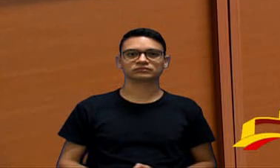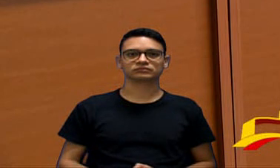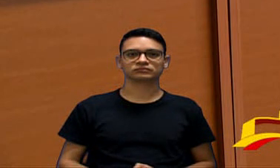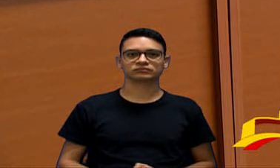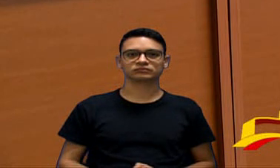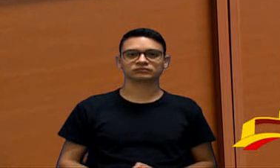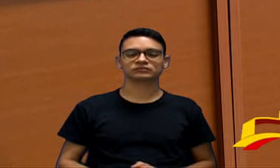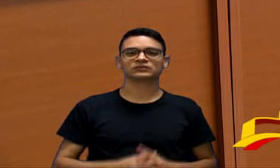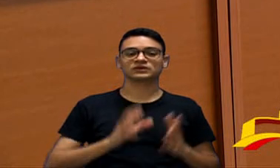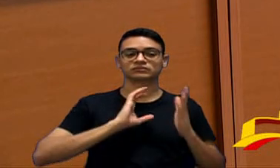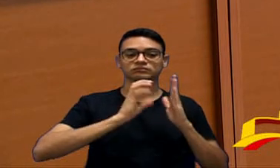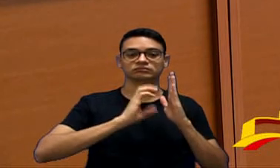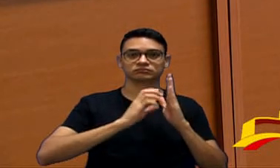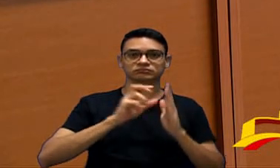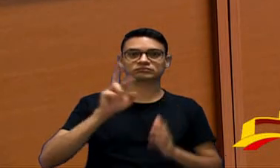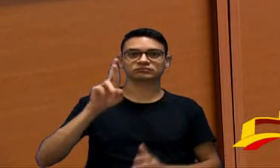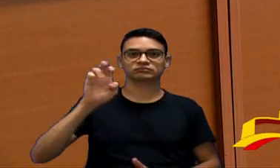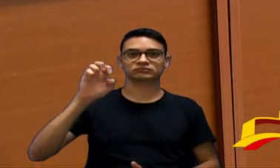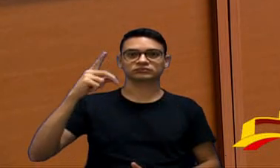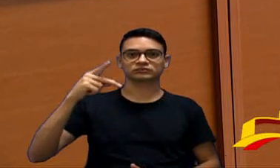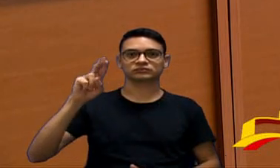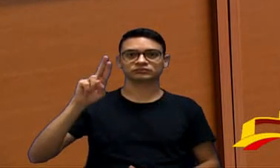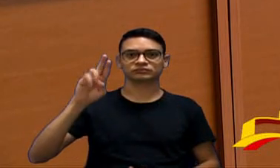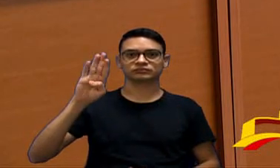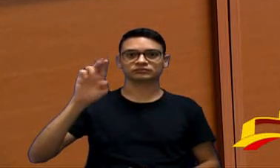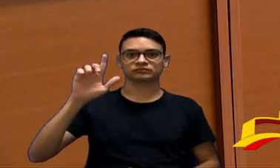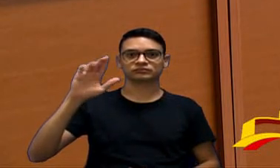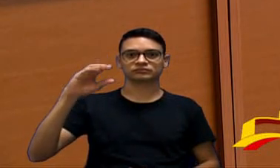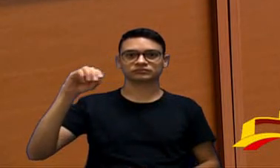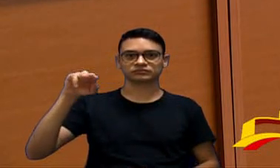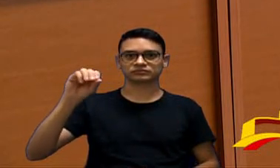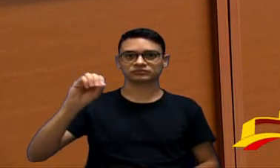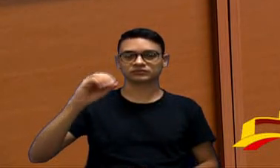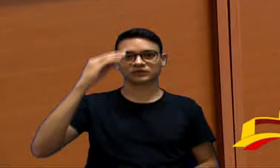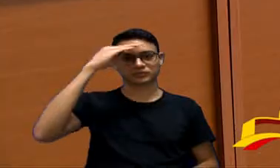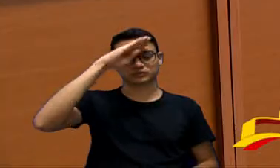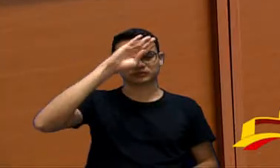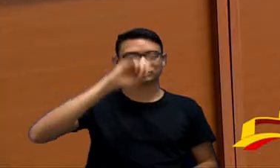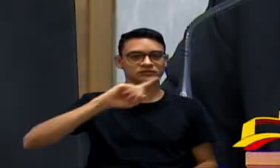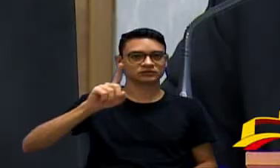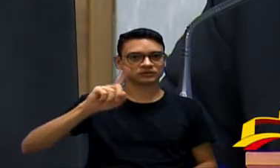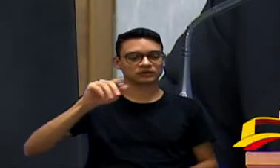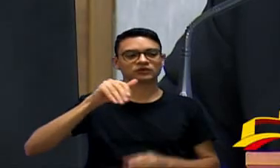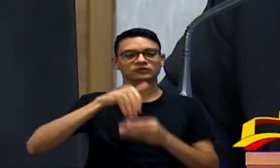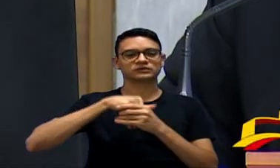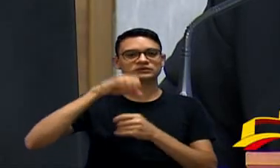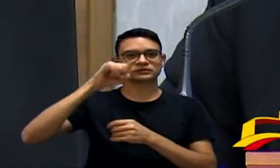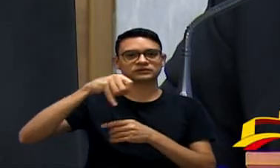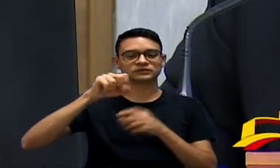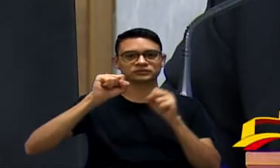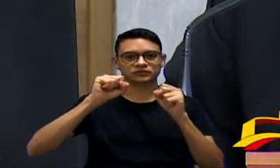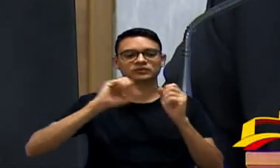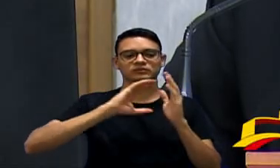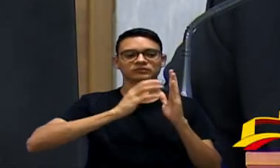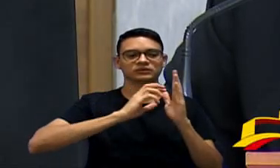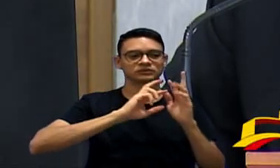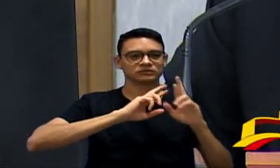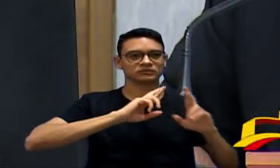Agora é do republicano, Yara. Agora não é mais, não está mais o Bolsonaro. Você pode votar a favor agora, tranquilo. É